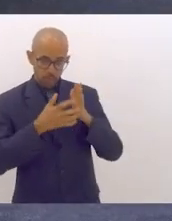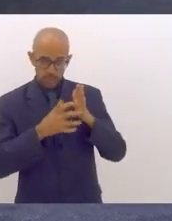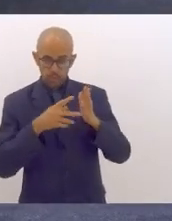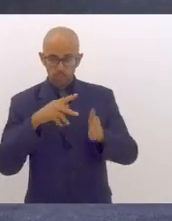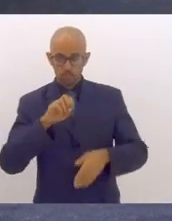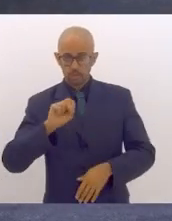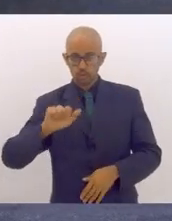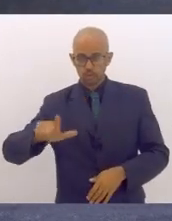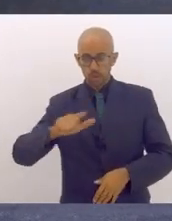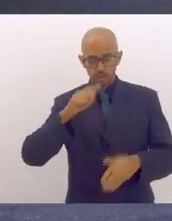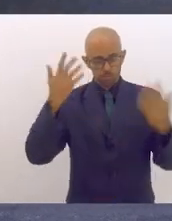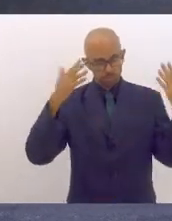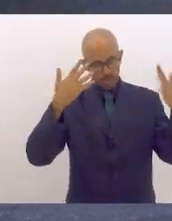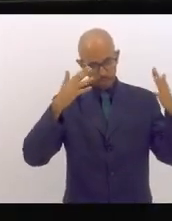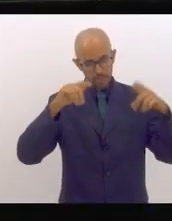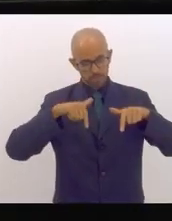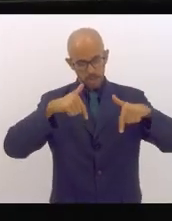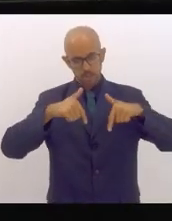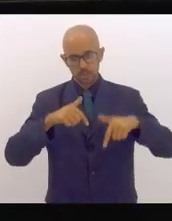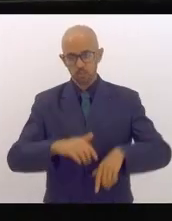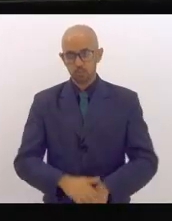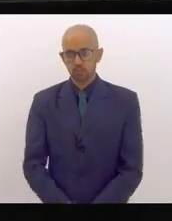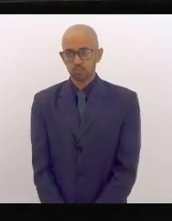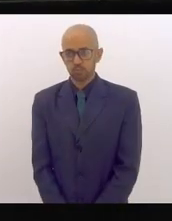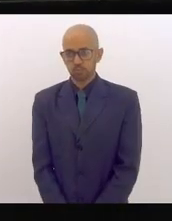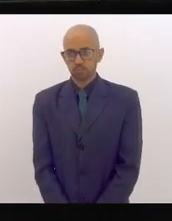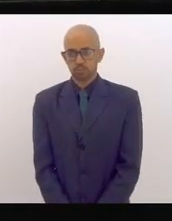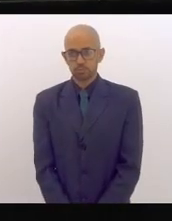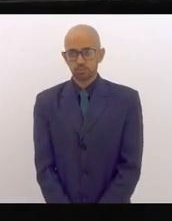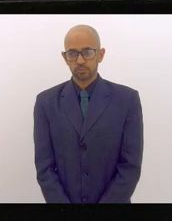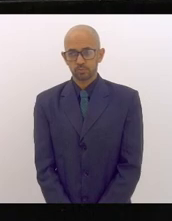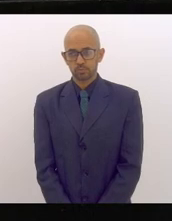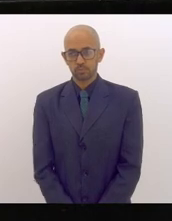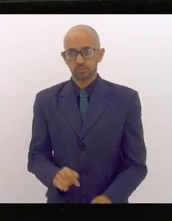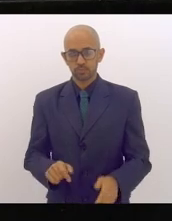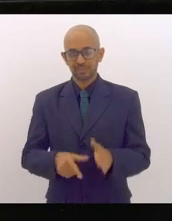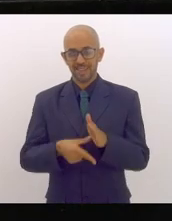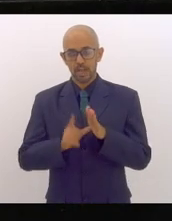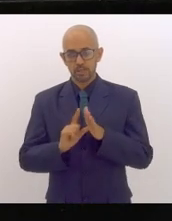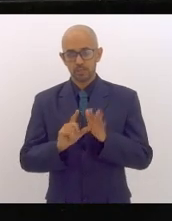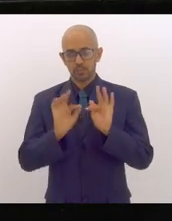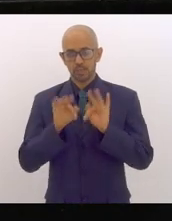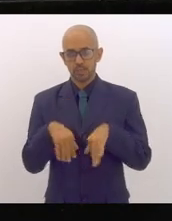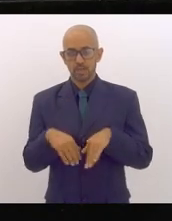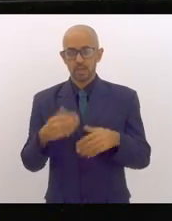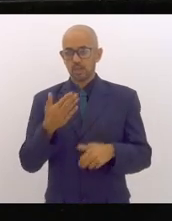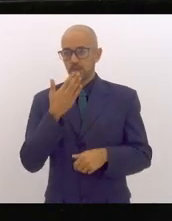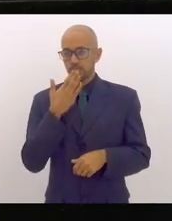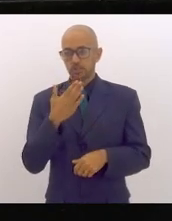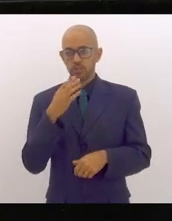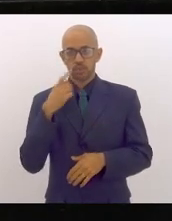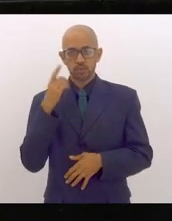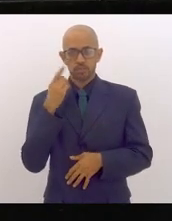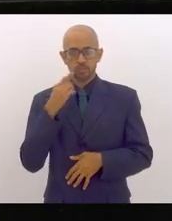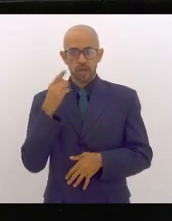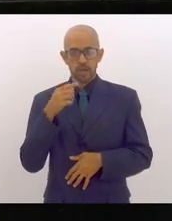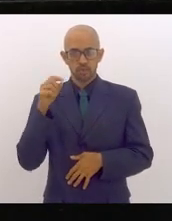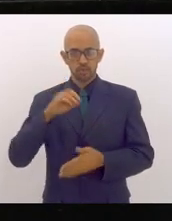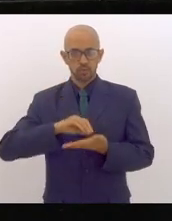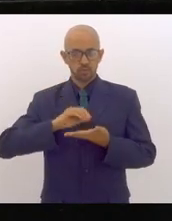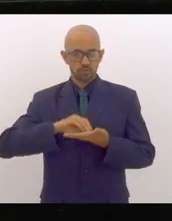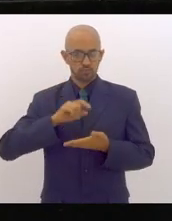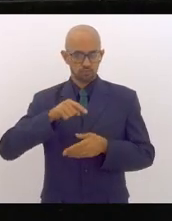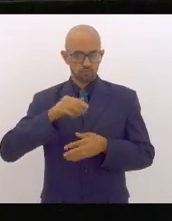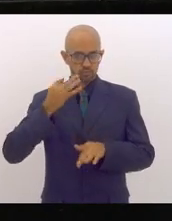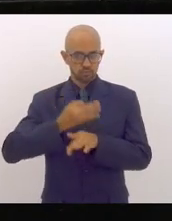e parabéns pela iniciativa. Bem, antes de encerrar, eu queria que os deputados que não estão aqui no plenário, que